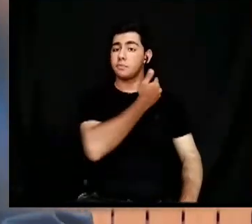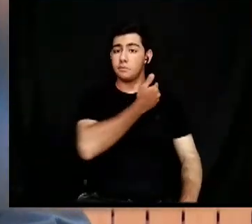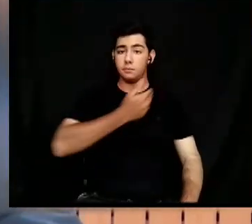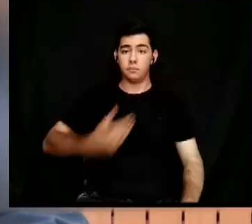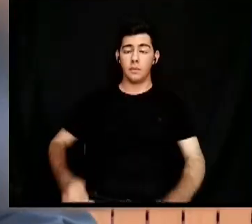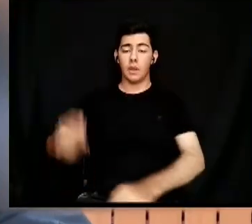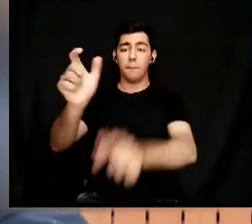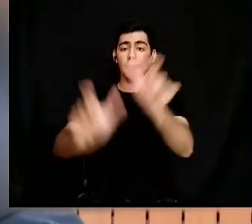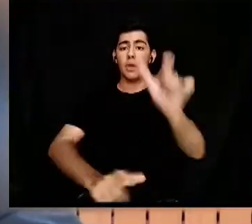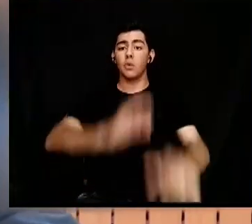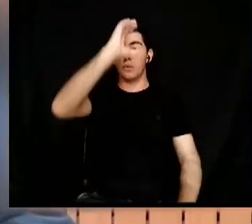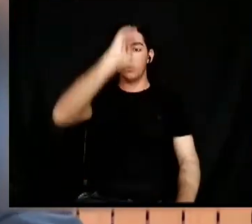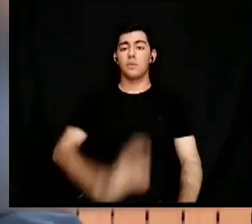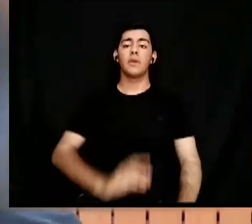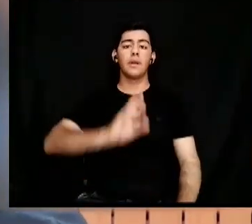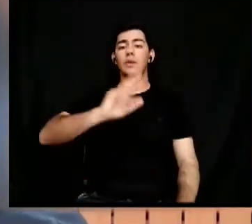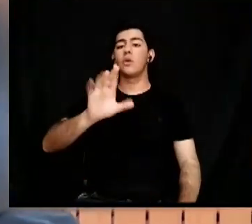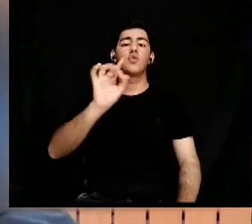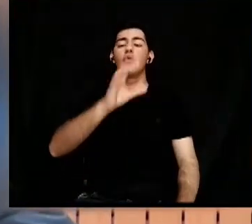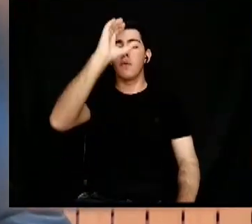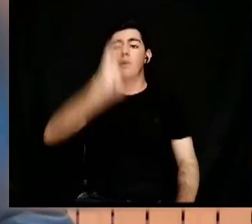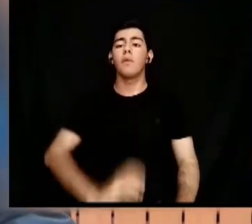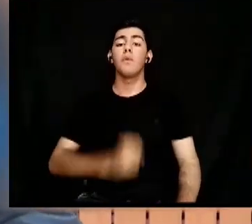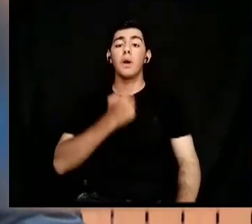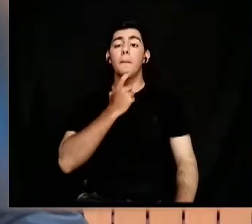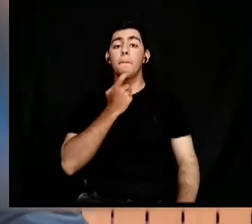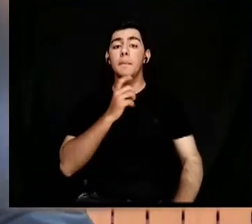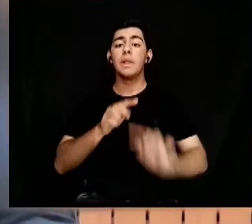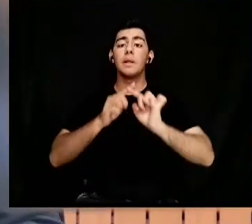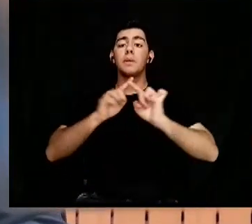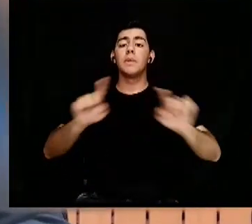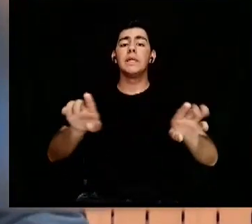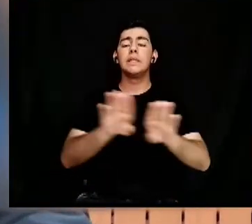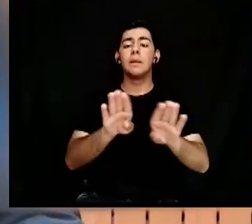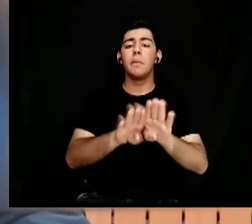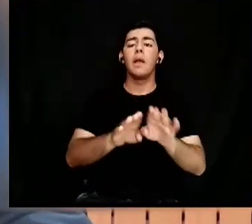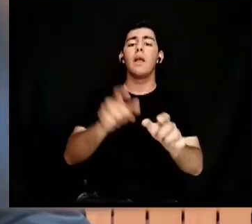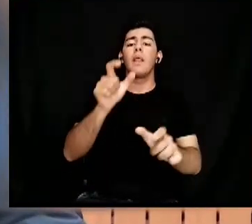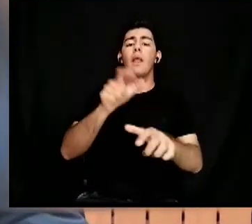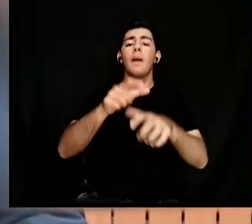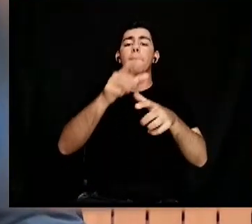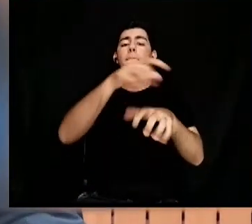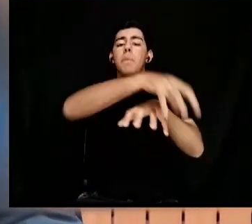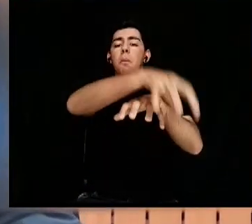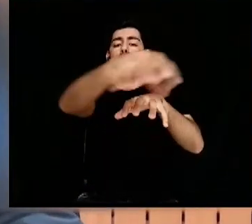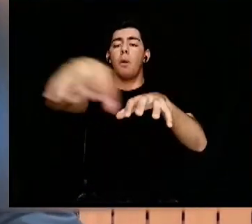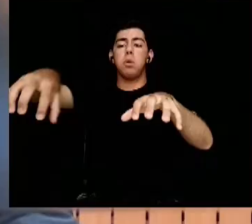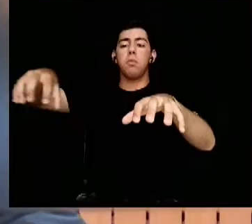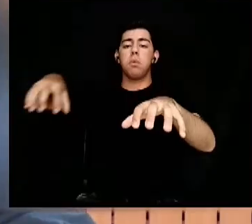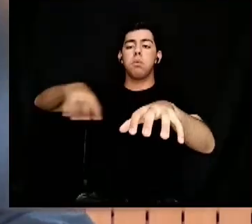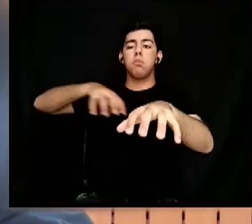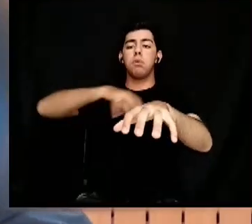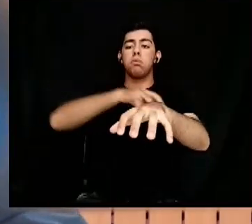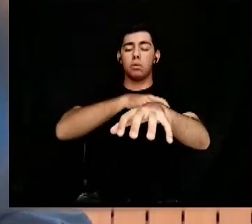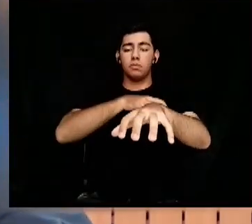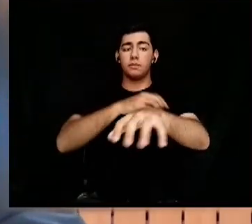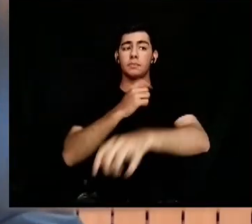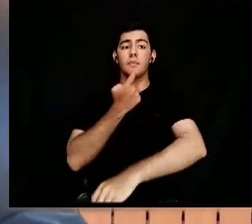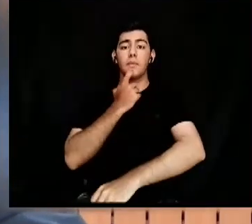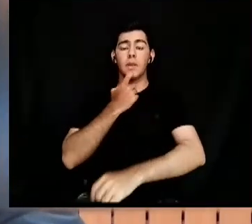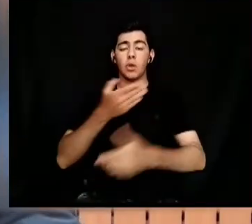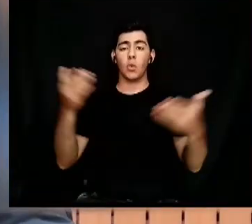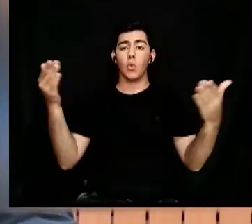nosso cidadão, mas também cidadãos da nossa região metropolitana. Campinas hoje atende